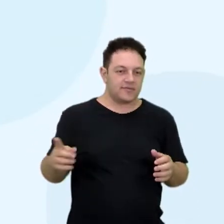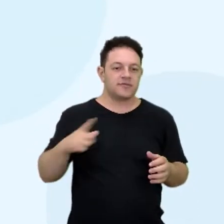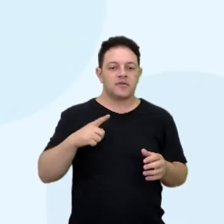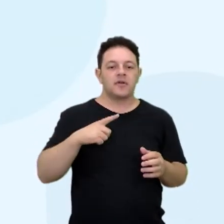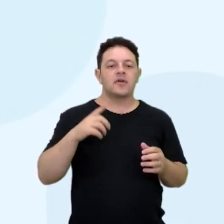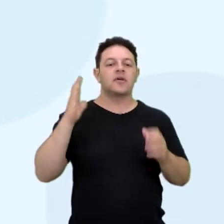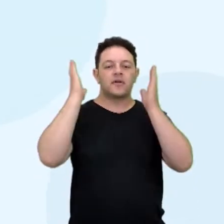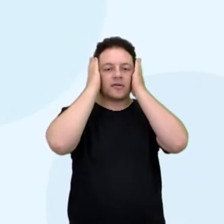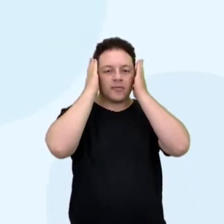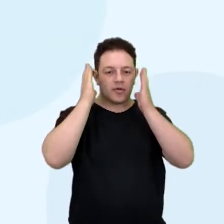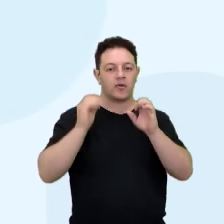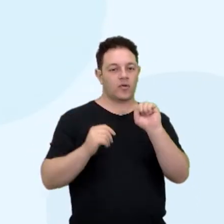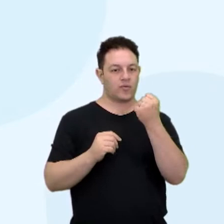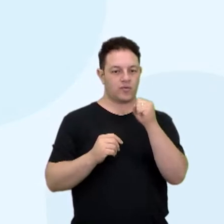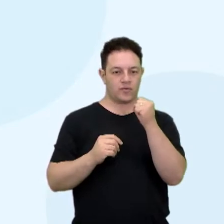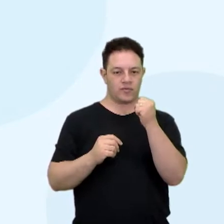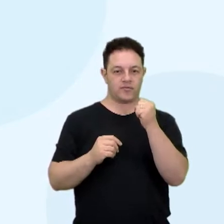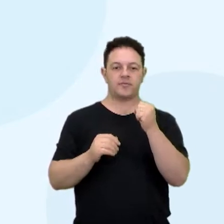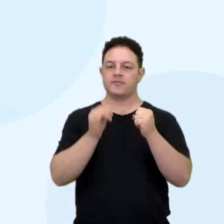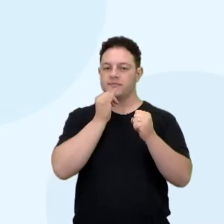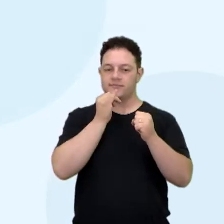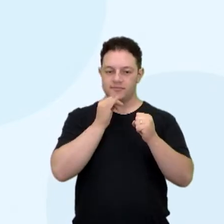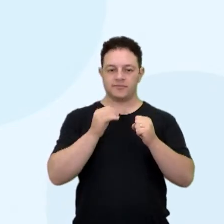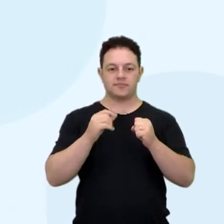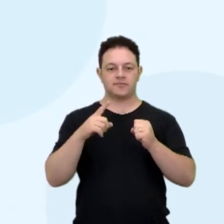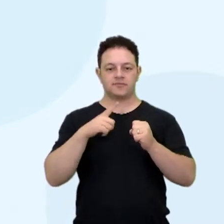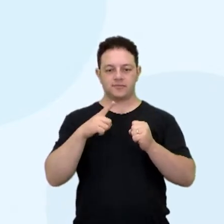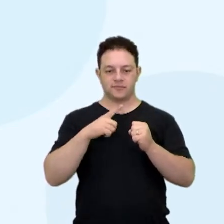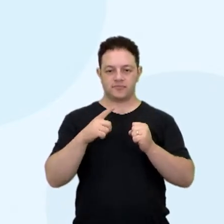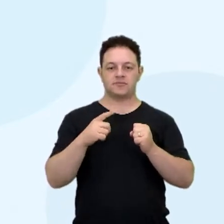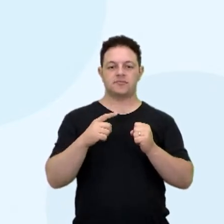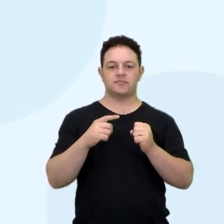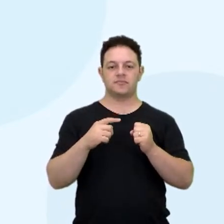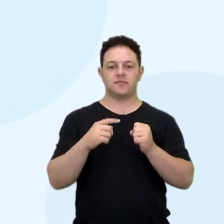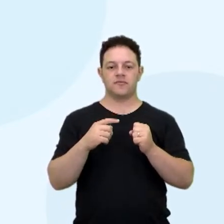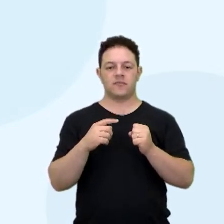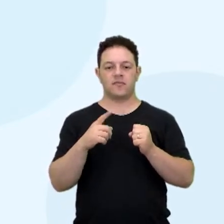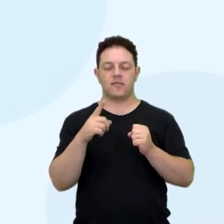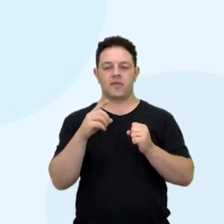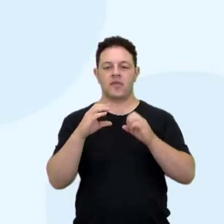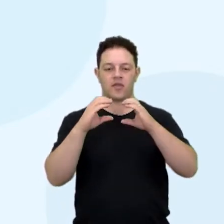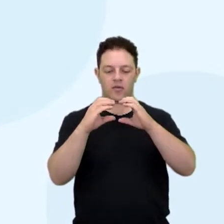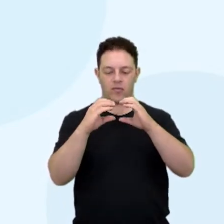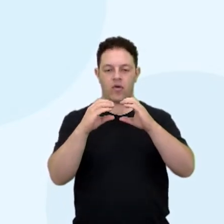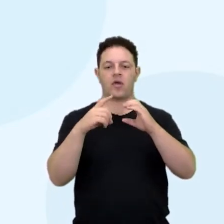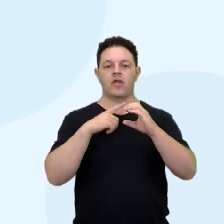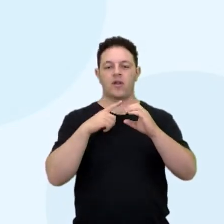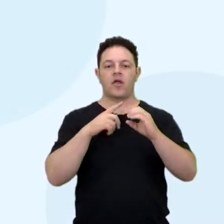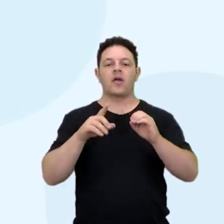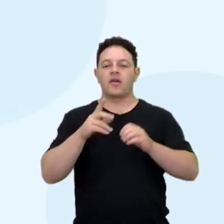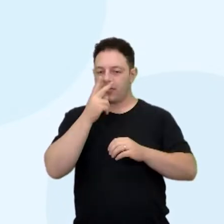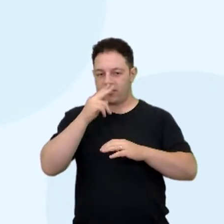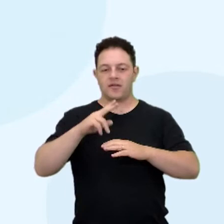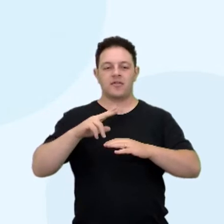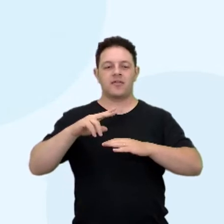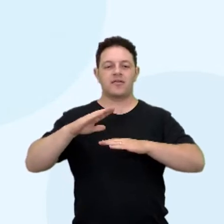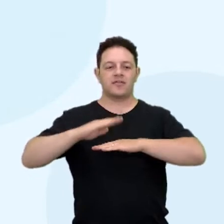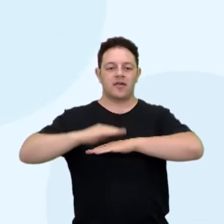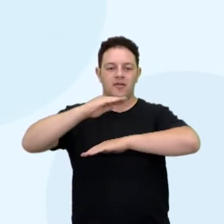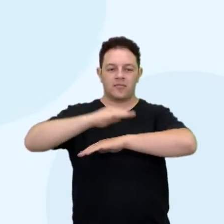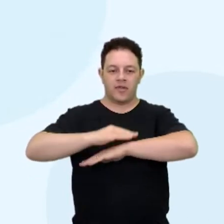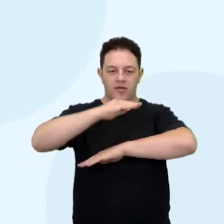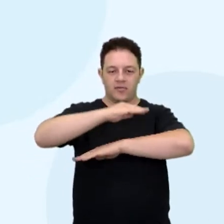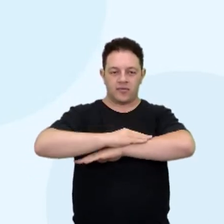bola, né? E essa bola aí ela pode ser jogada dentro da boca de um sapo que está na parte de baixo, na parte inferior